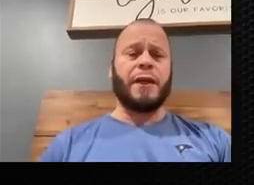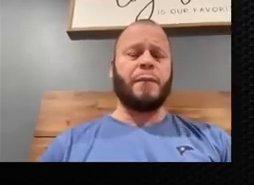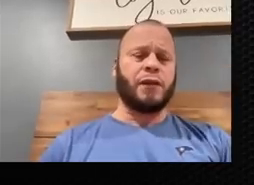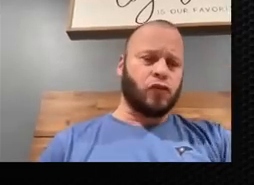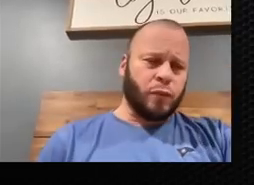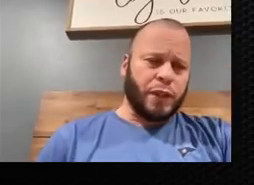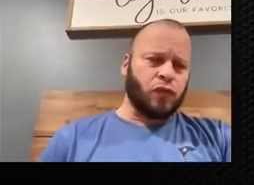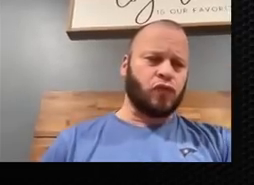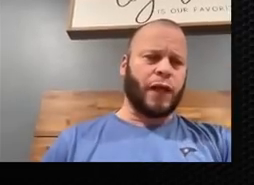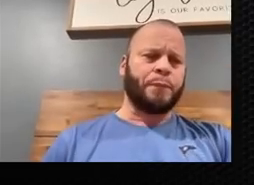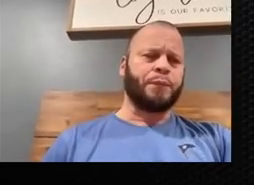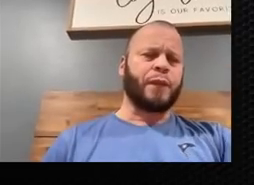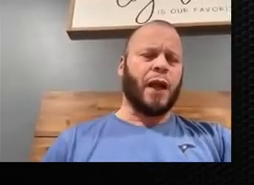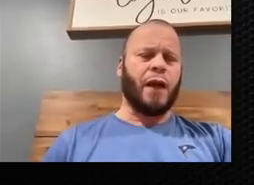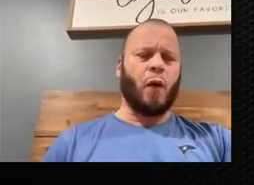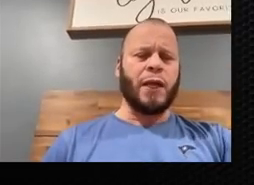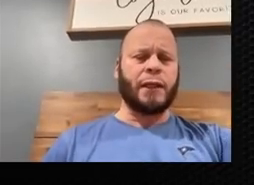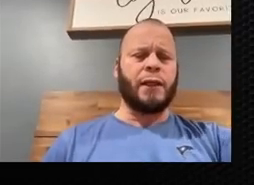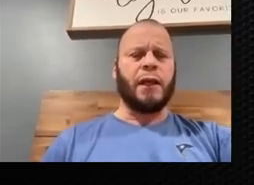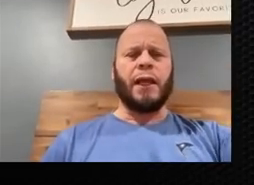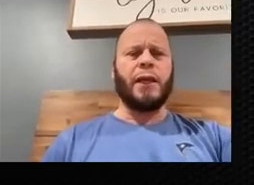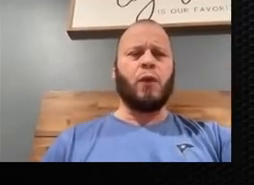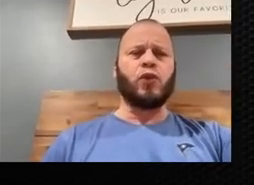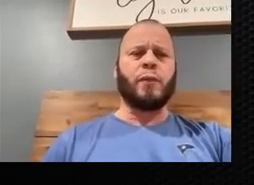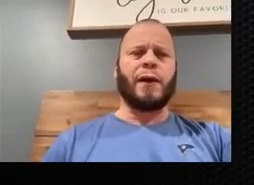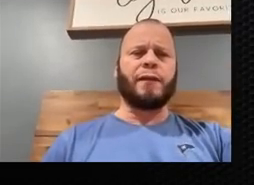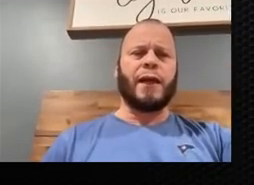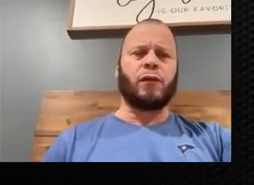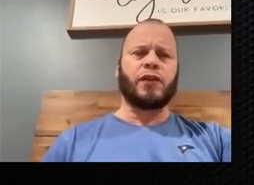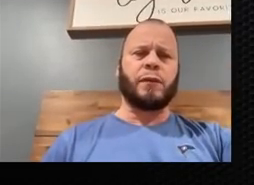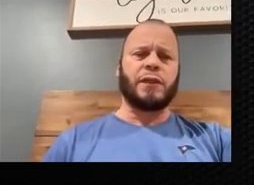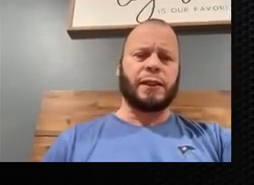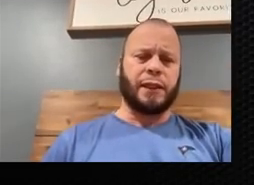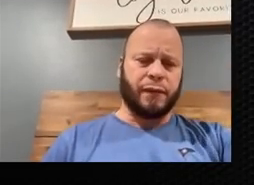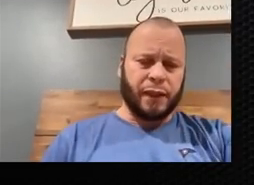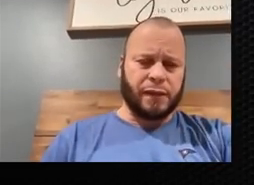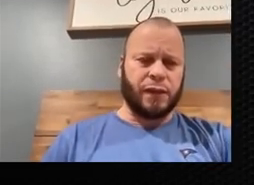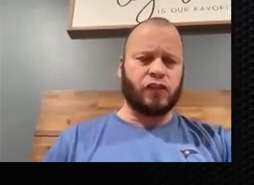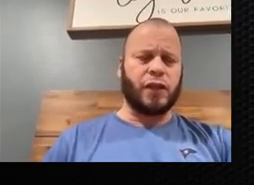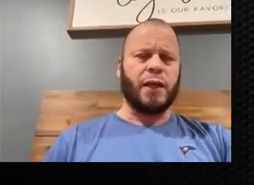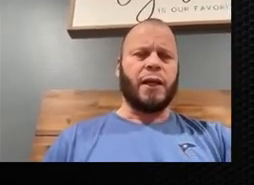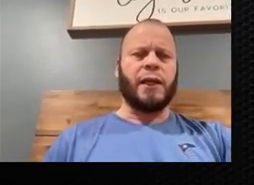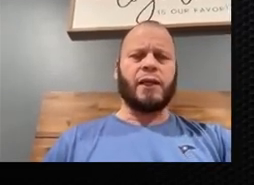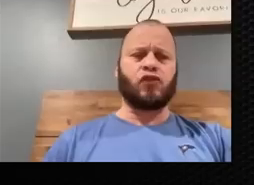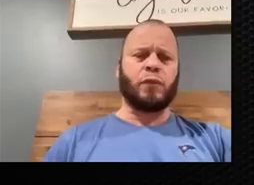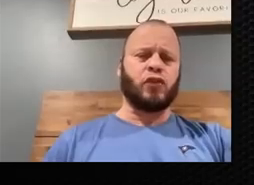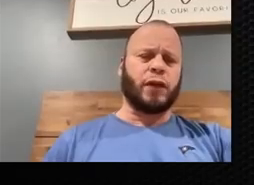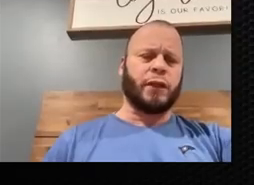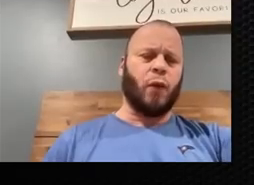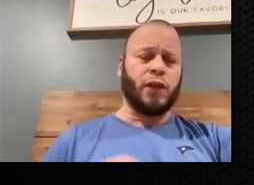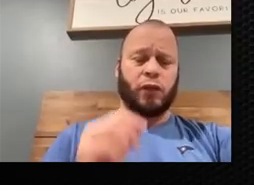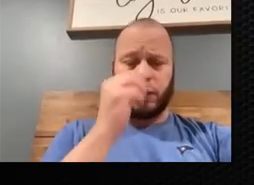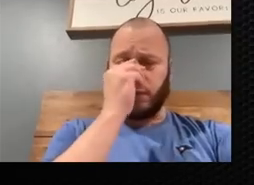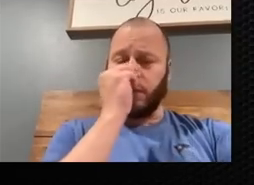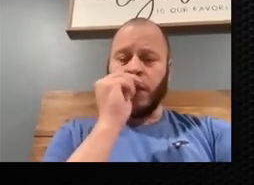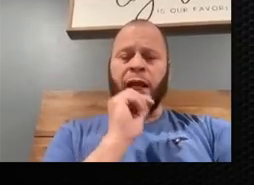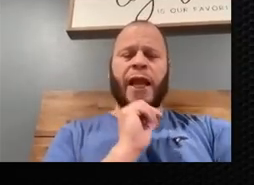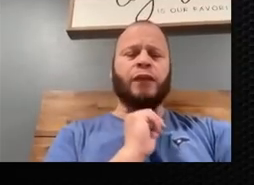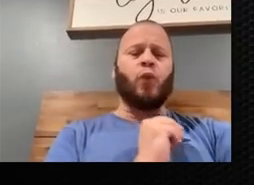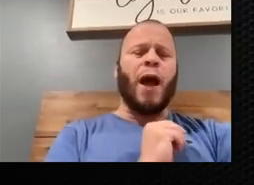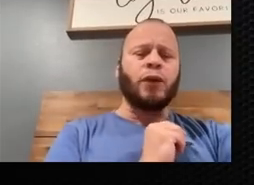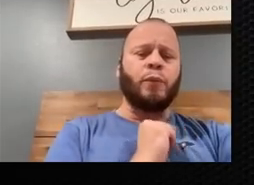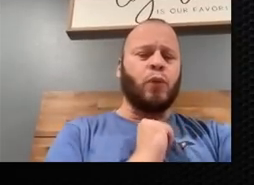Então, tem que abrir a mente sobre isso, né? Olha aqui, e a última matéria, nós temos essa aqui interessante, que é sobre isso aqui. Olha isso aqui.